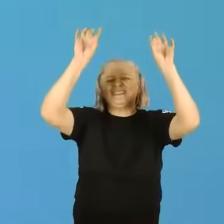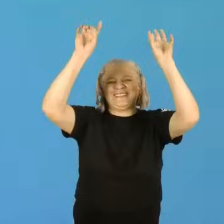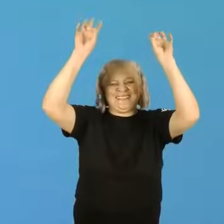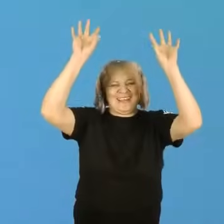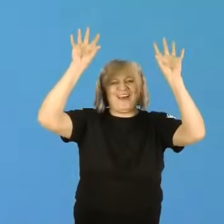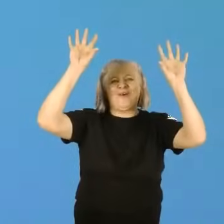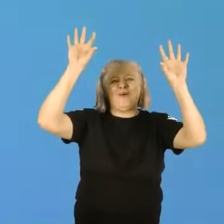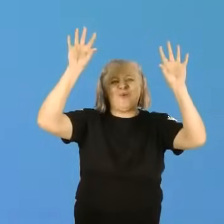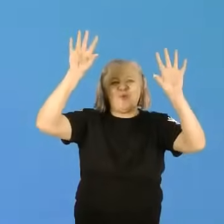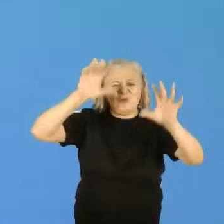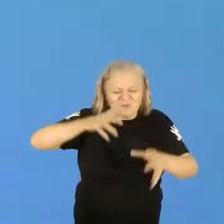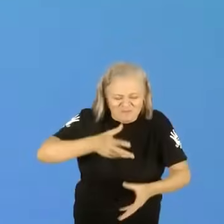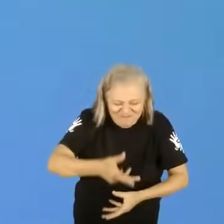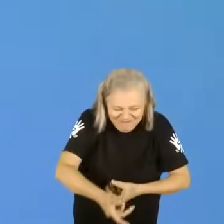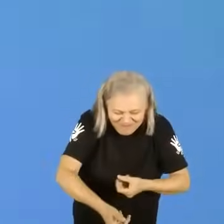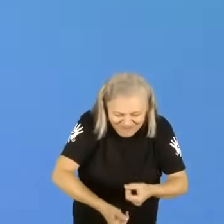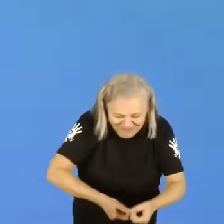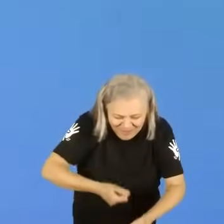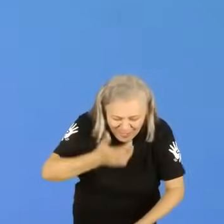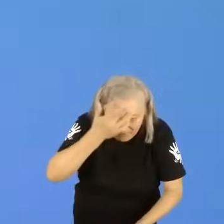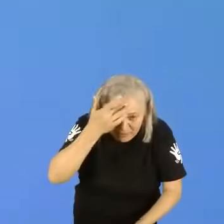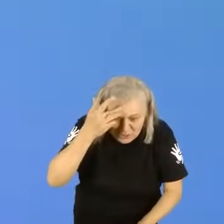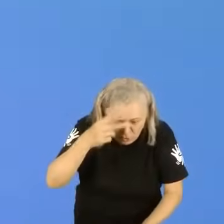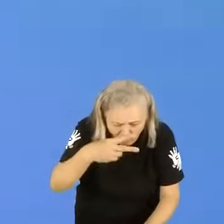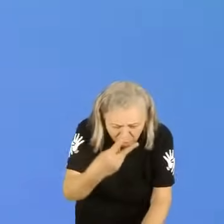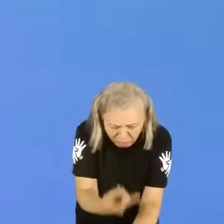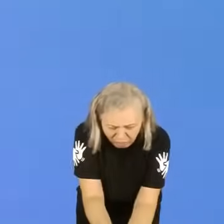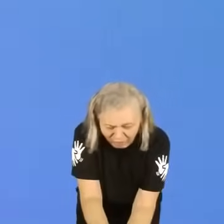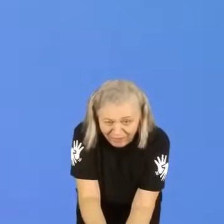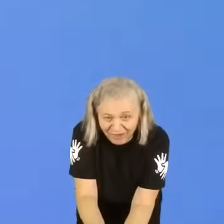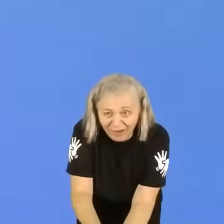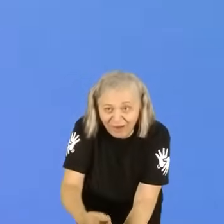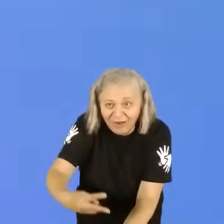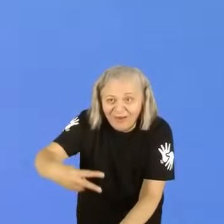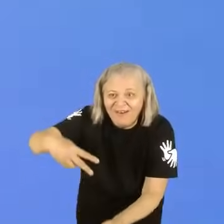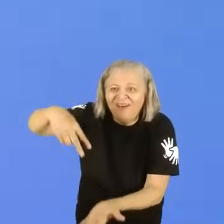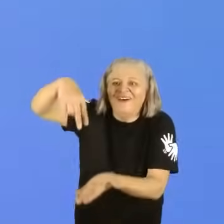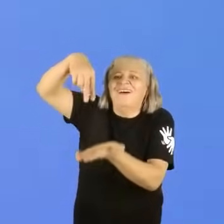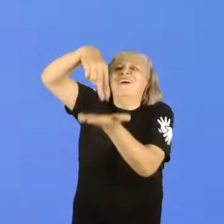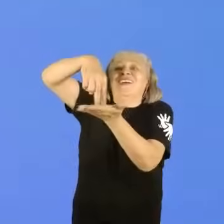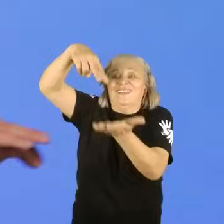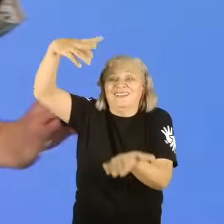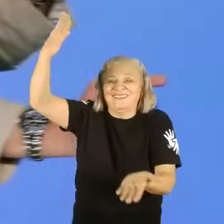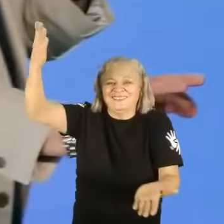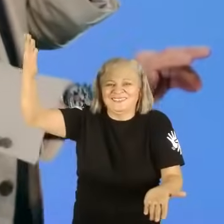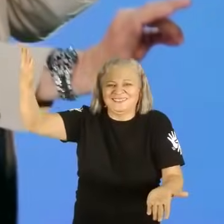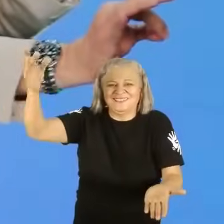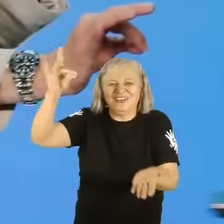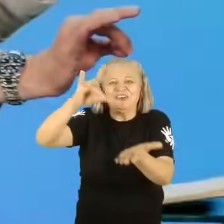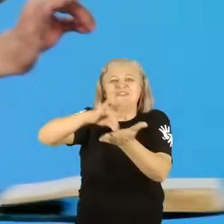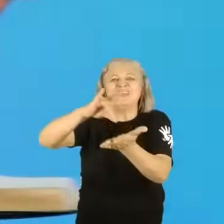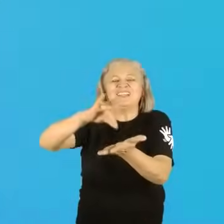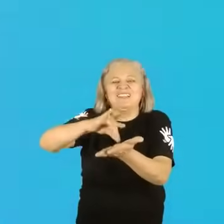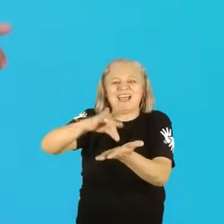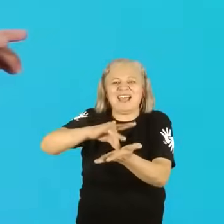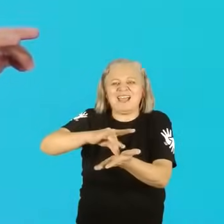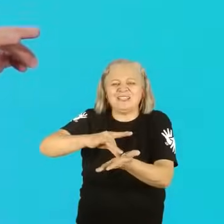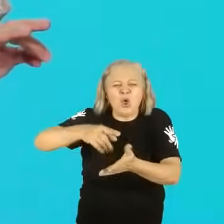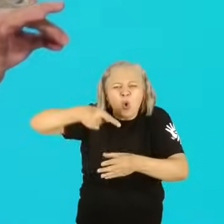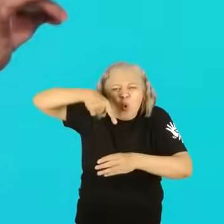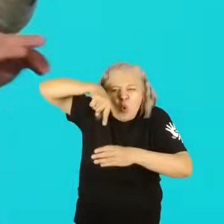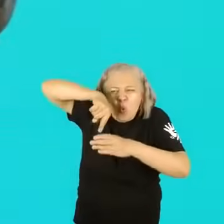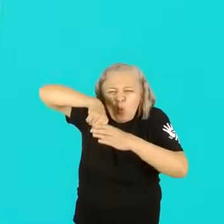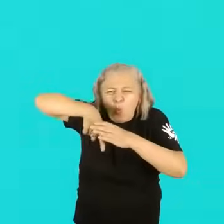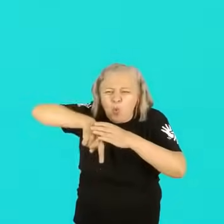do poço, Ele estende o seu braço e nos alcança no lugar mais